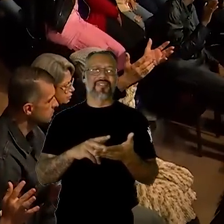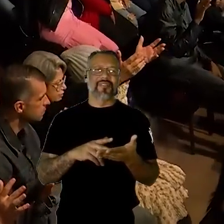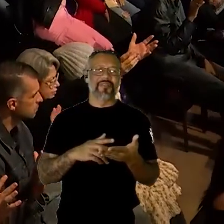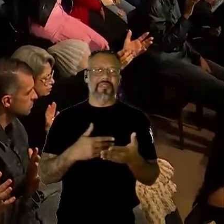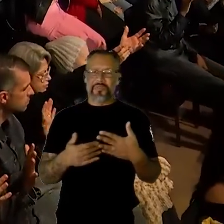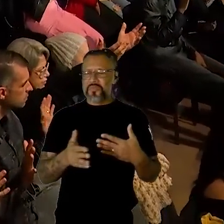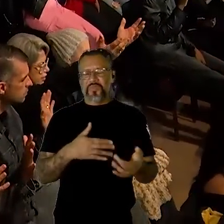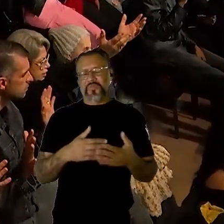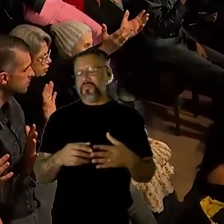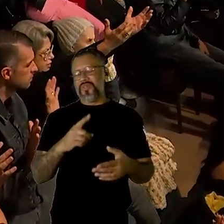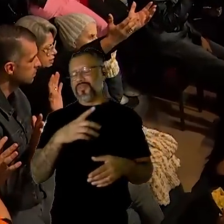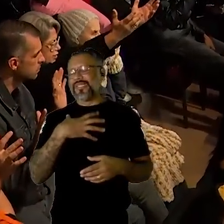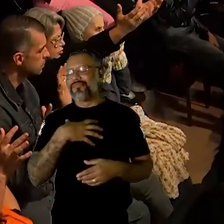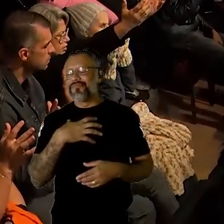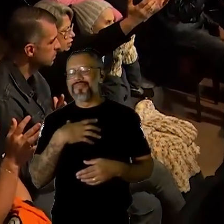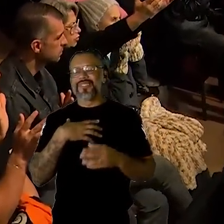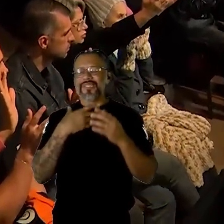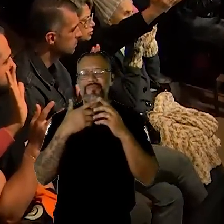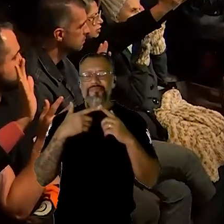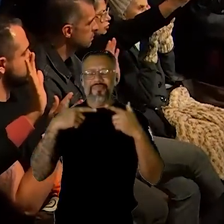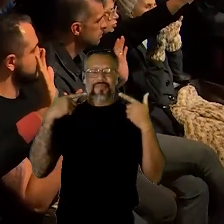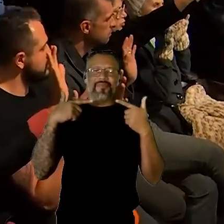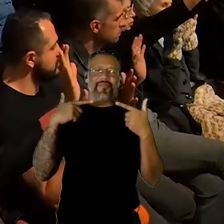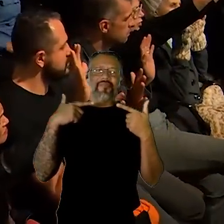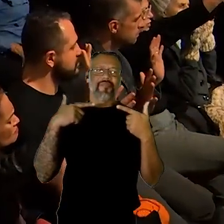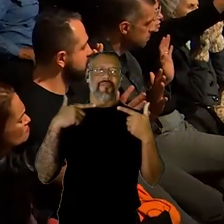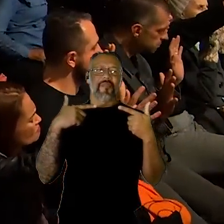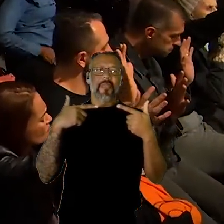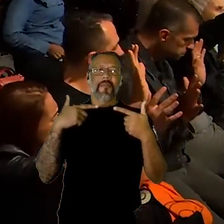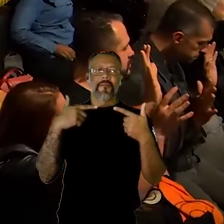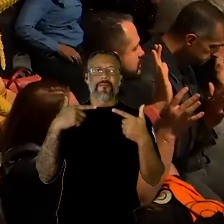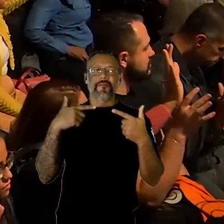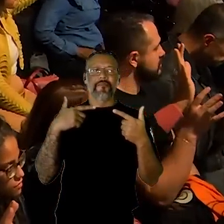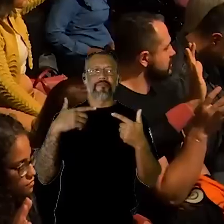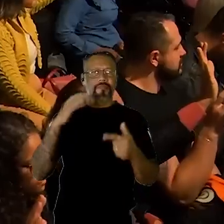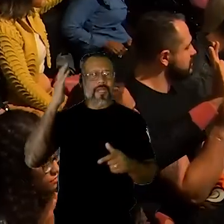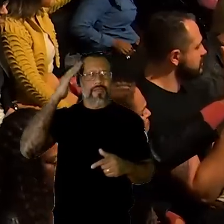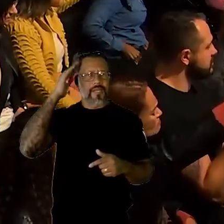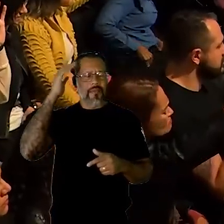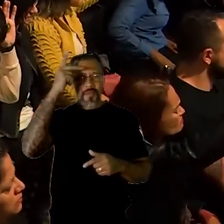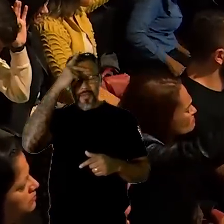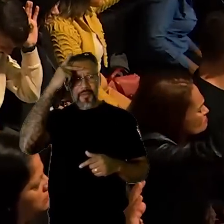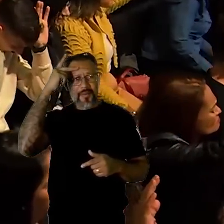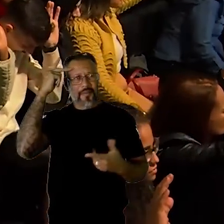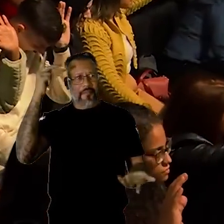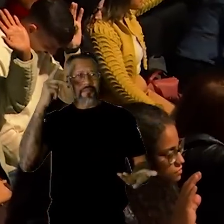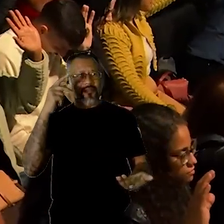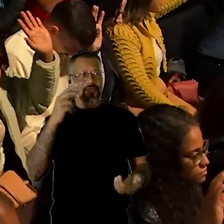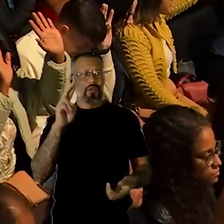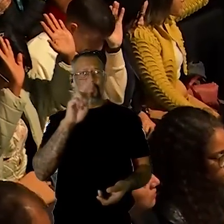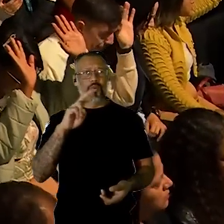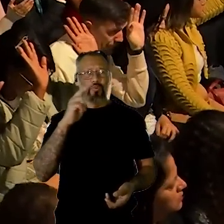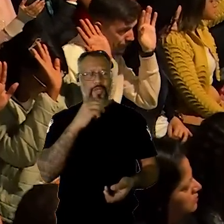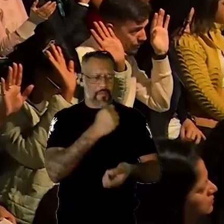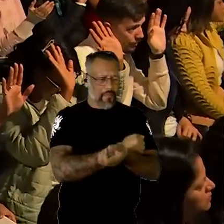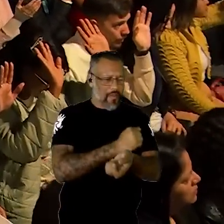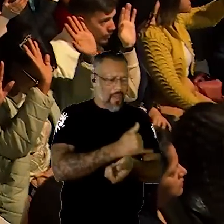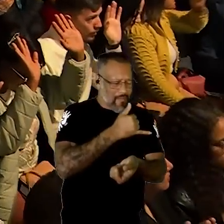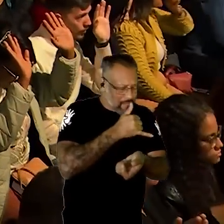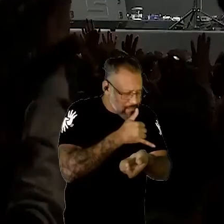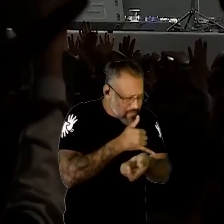se sente aquela Euforia sabe que um drogado deve sentir quando ele dá uma cheirada ali sabe quando